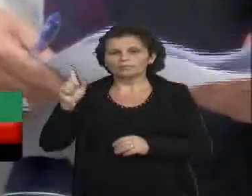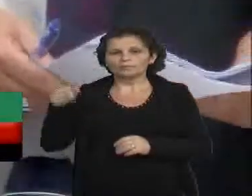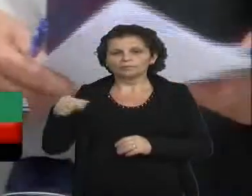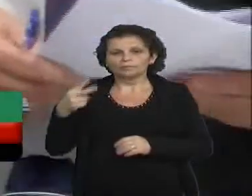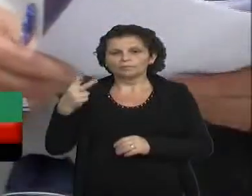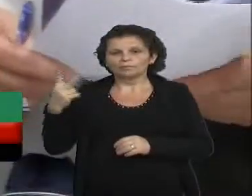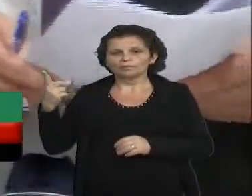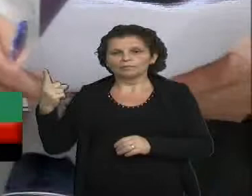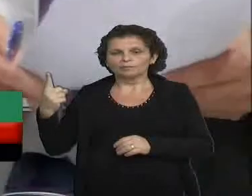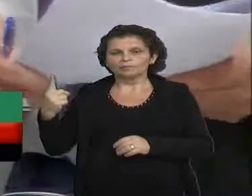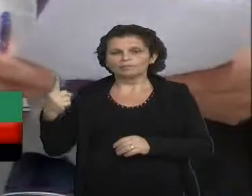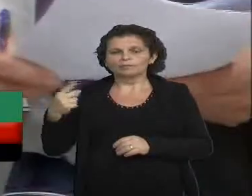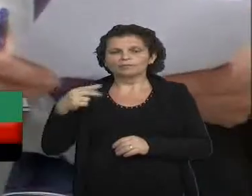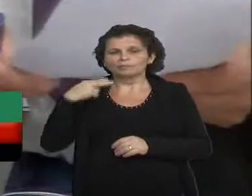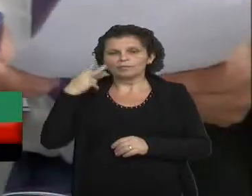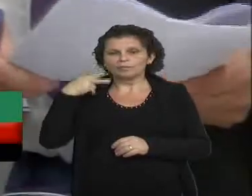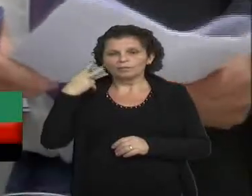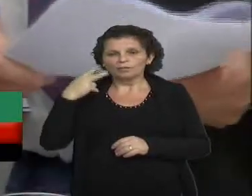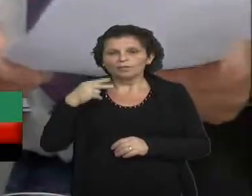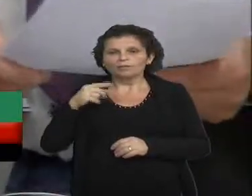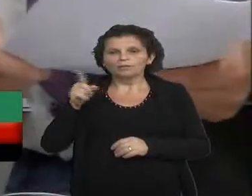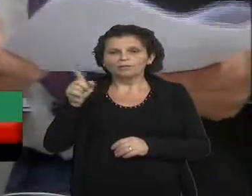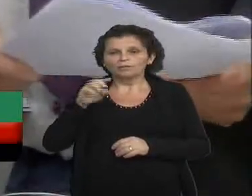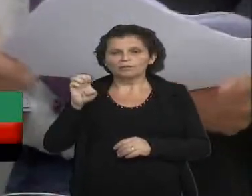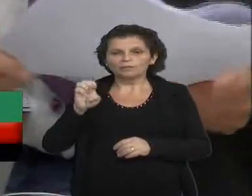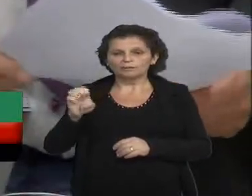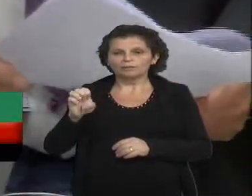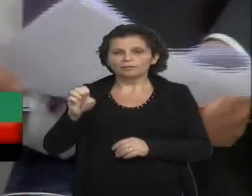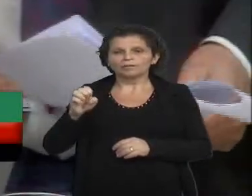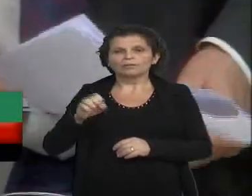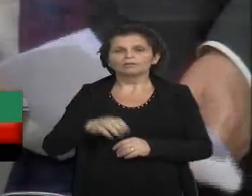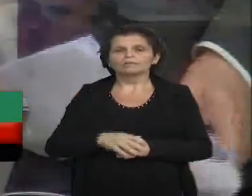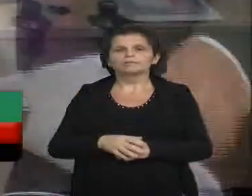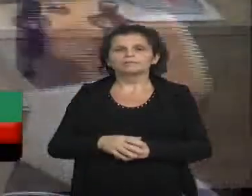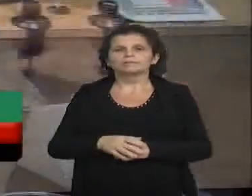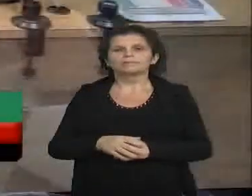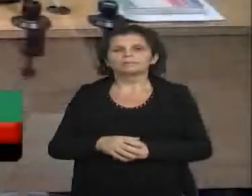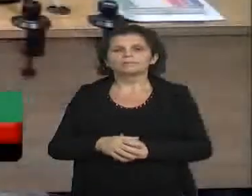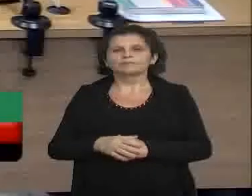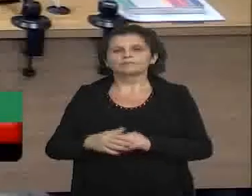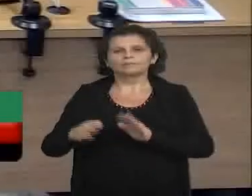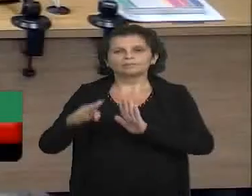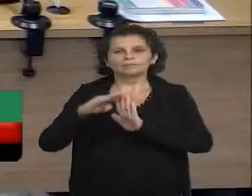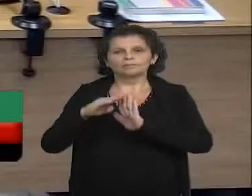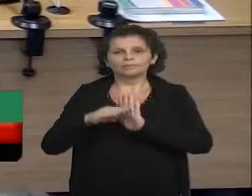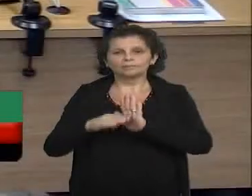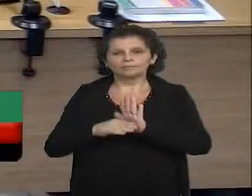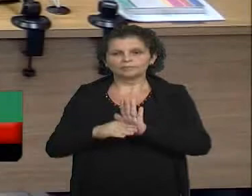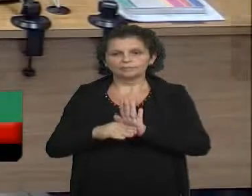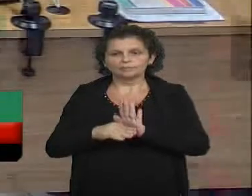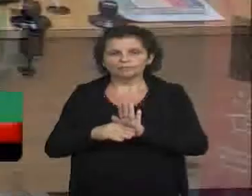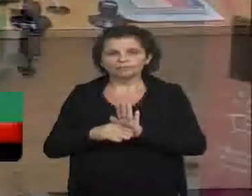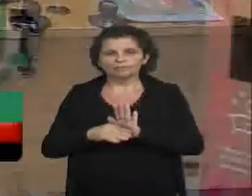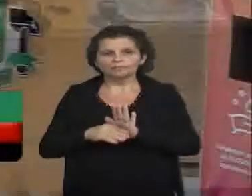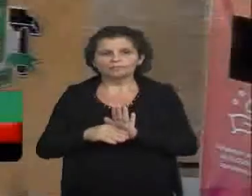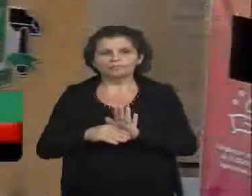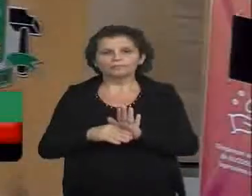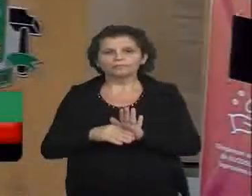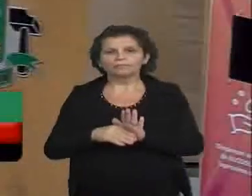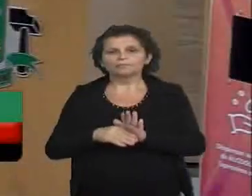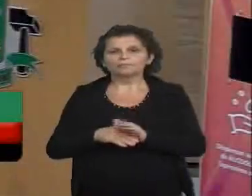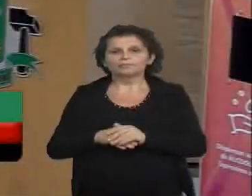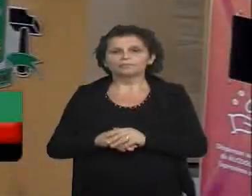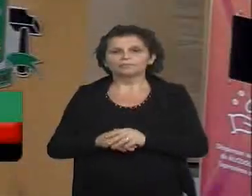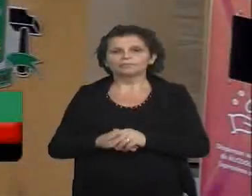118/21, de autoria do vereador Zé Carlos Santa Maria. Questão de ordem, senhor presidente. Questão de ordem, vereadora